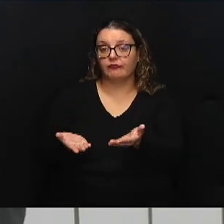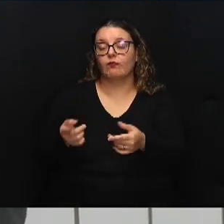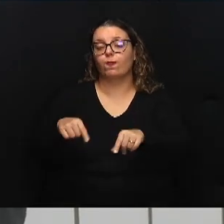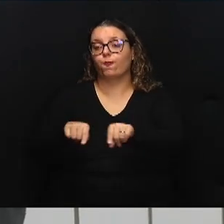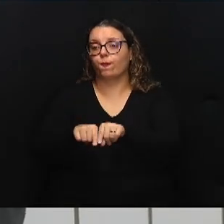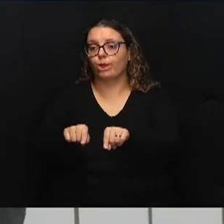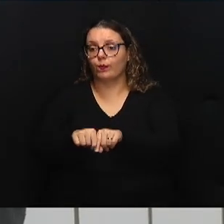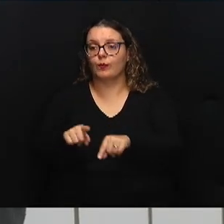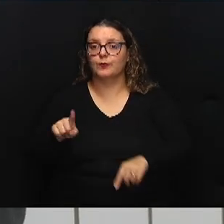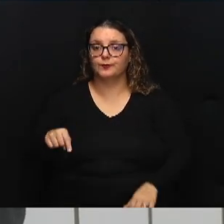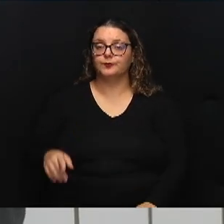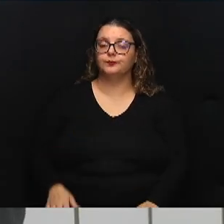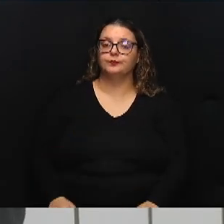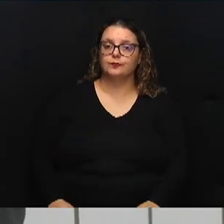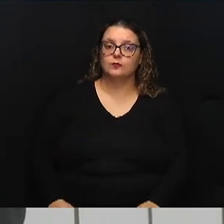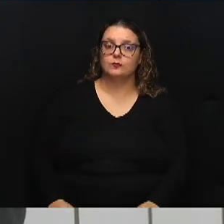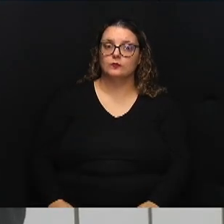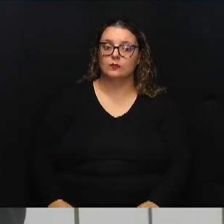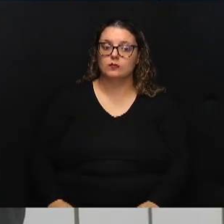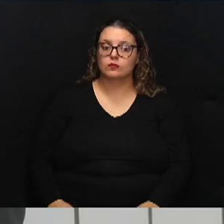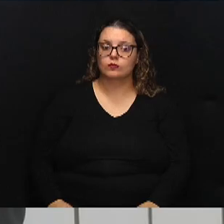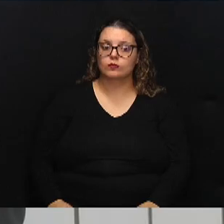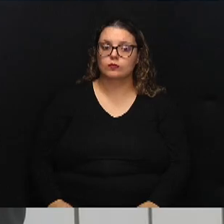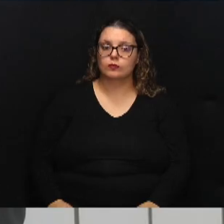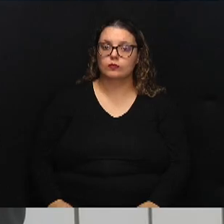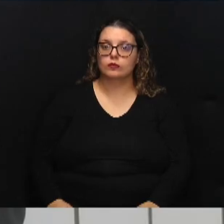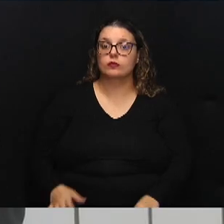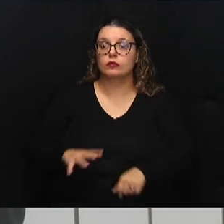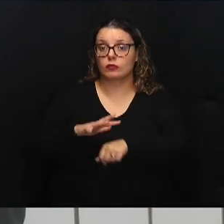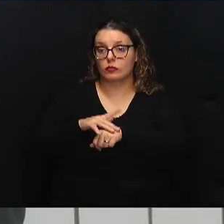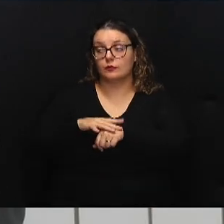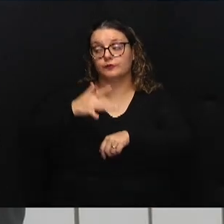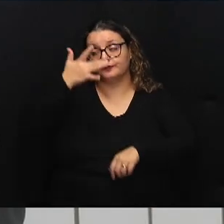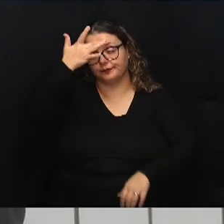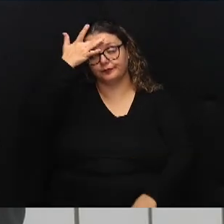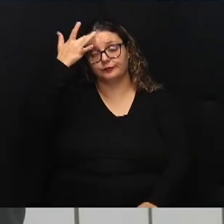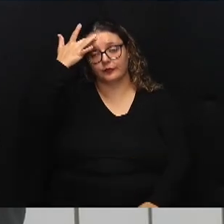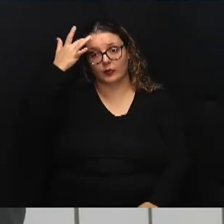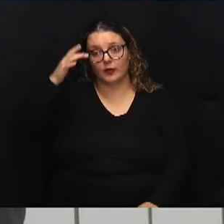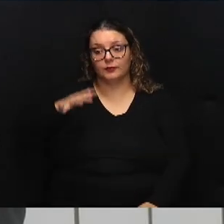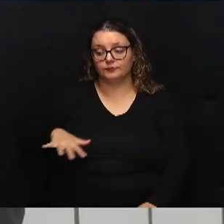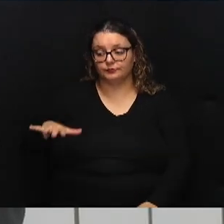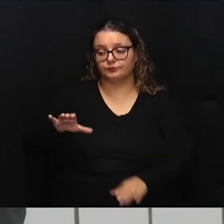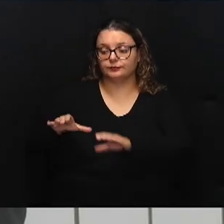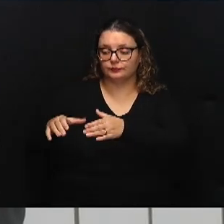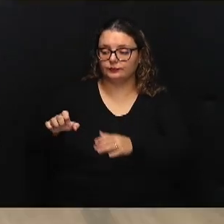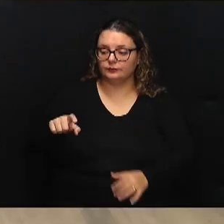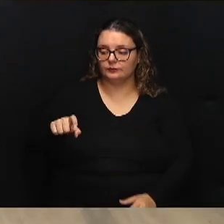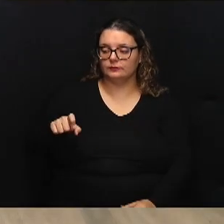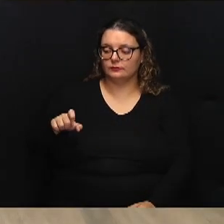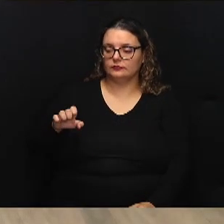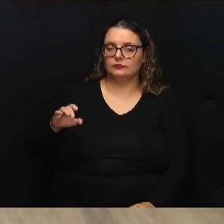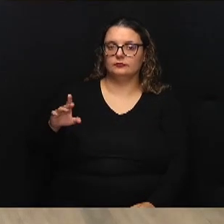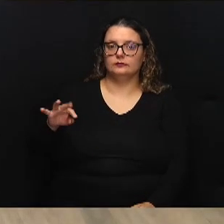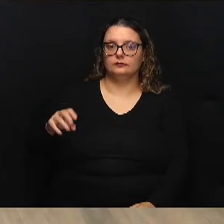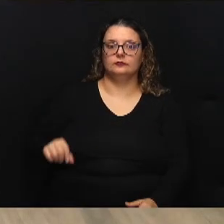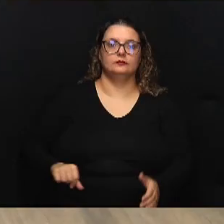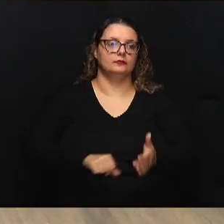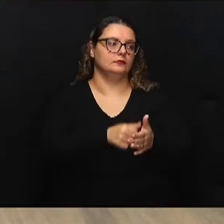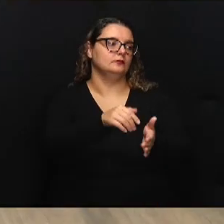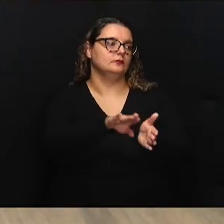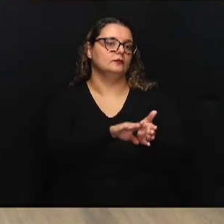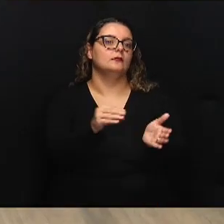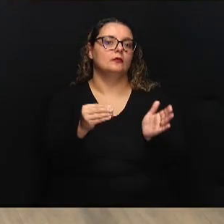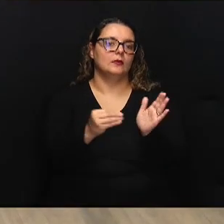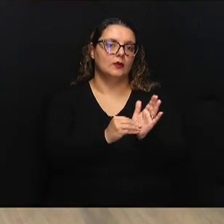também é um motivo de doença mental para o executivo. Sim, muitas vezes é o primeiro a chegar e o último a sair.